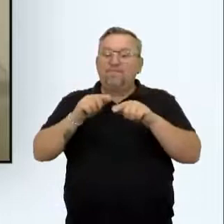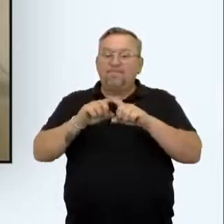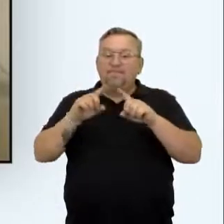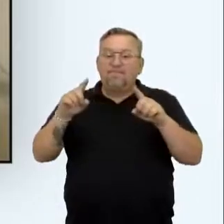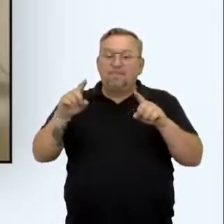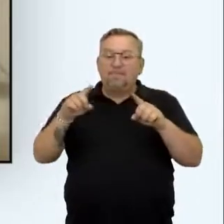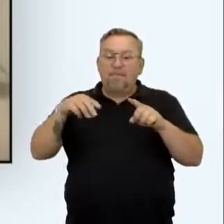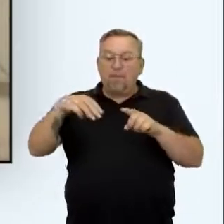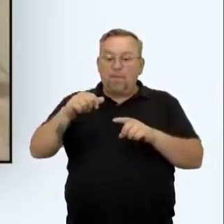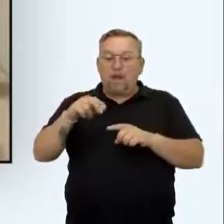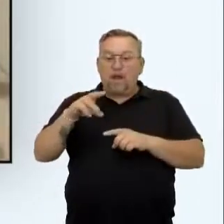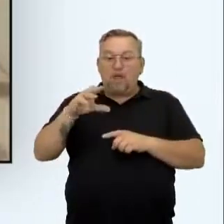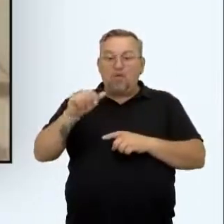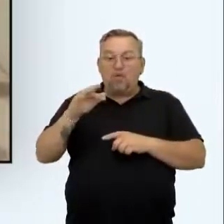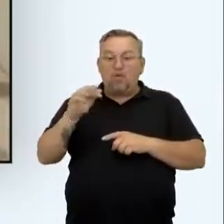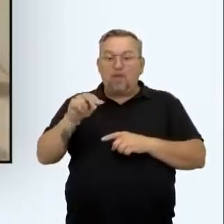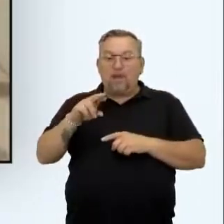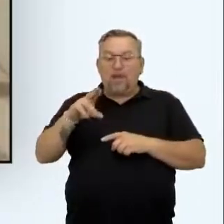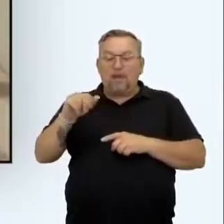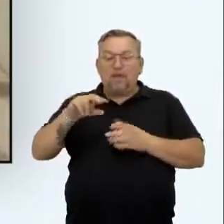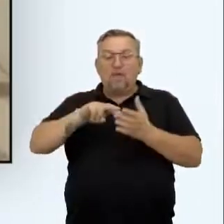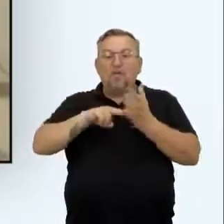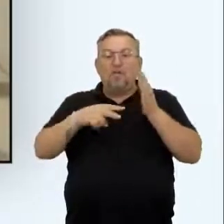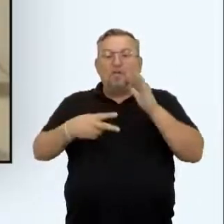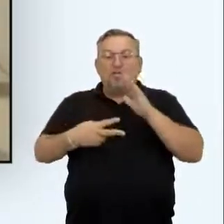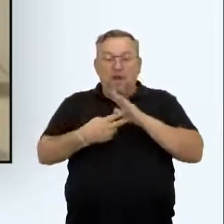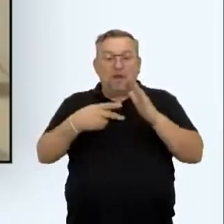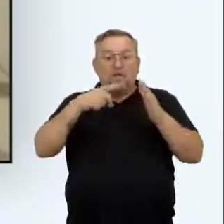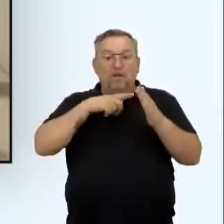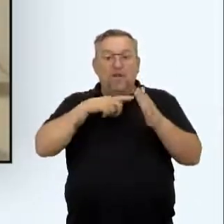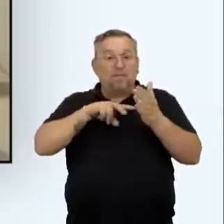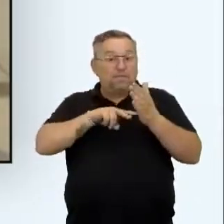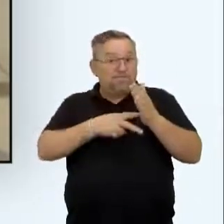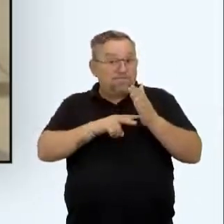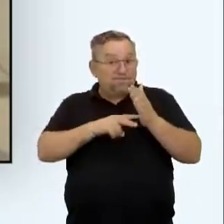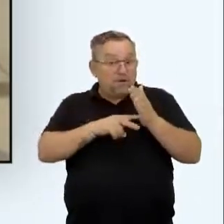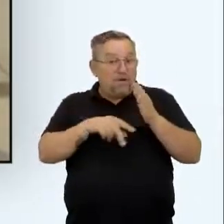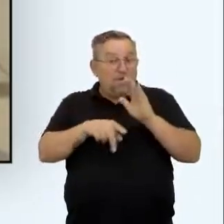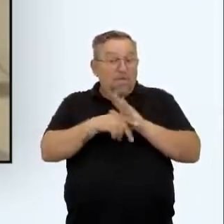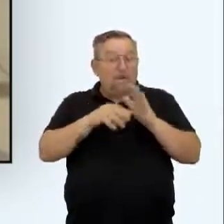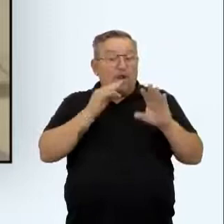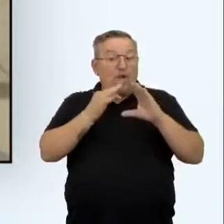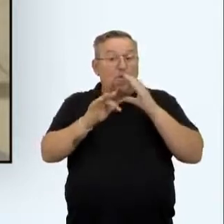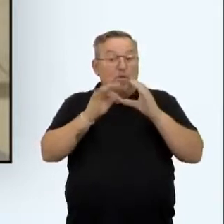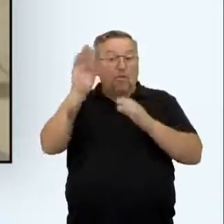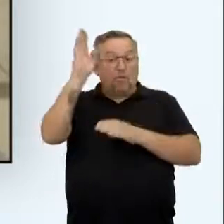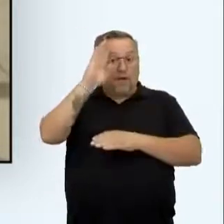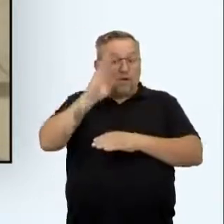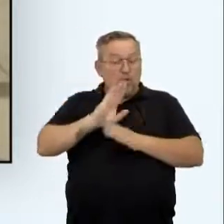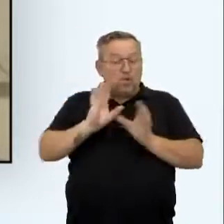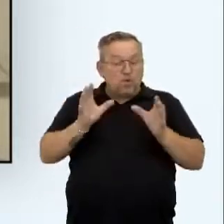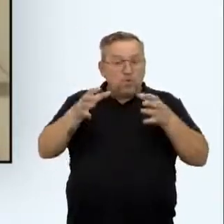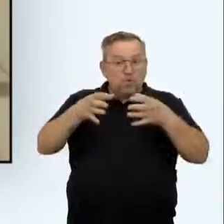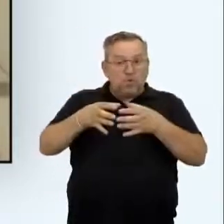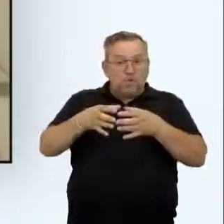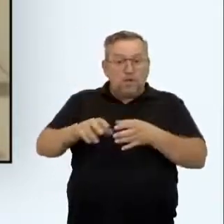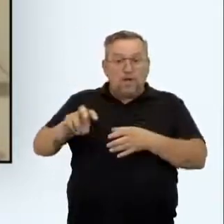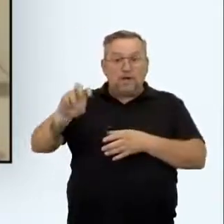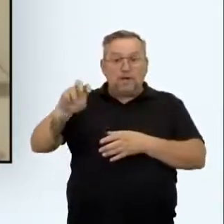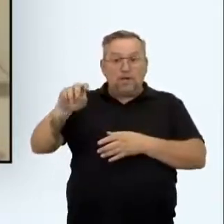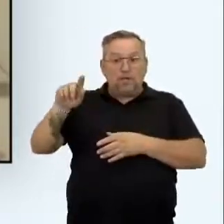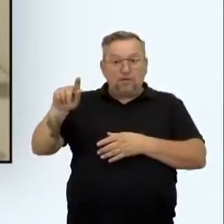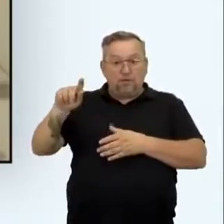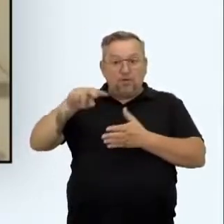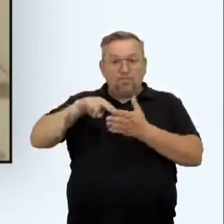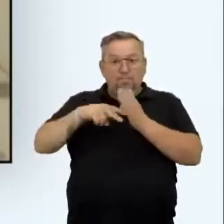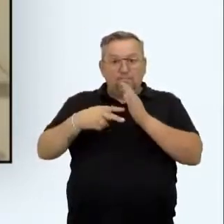Marcos Ferrari é o presidente do sindicato que reúne as maiores operadoras de telecomunicações do Brasil. Para ele, 5G é sinônimo